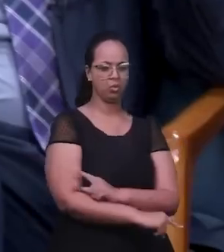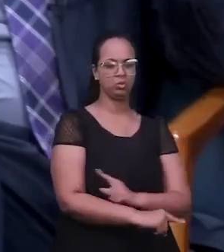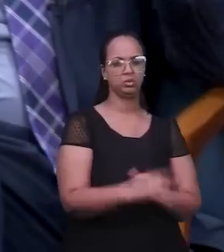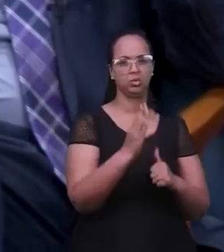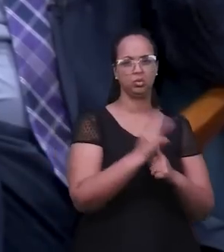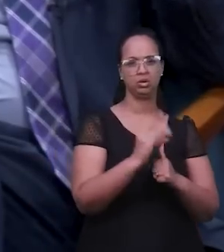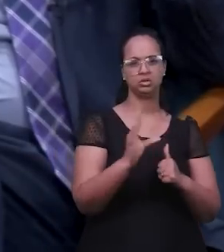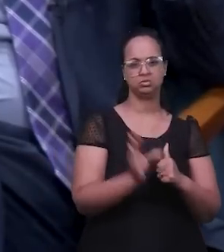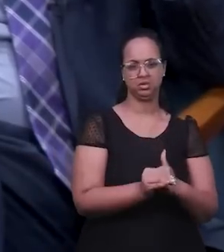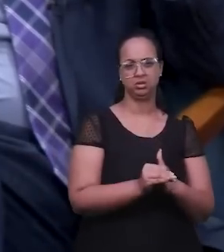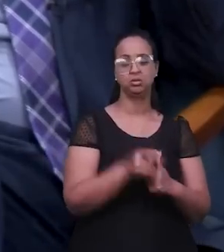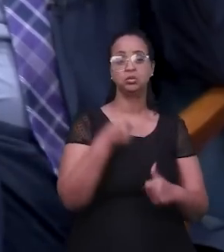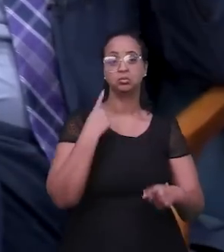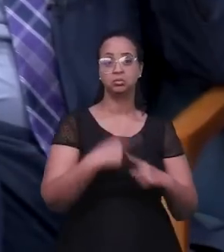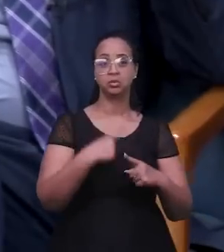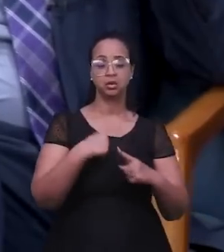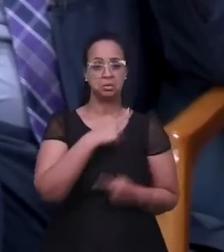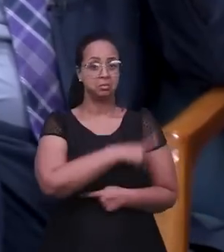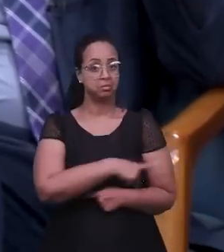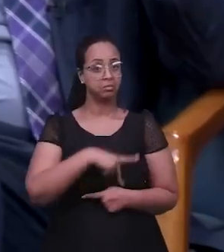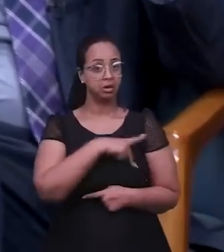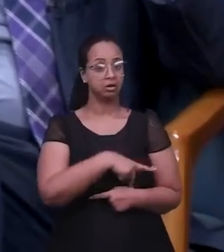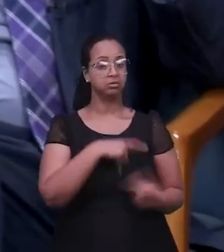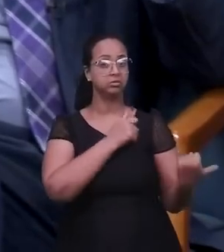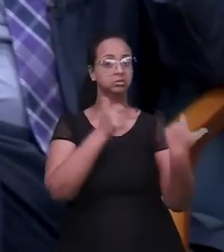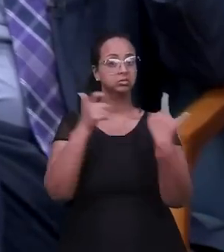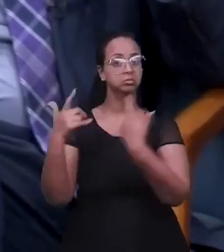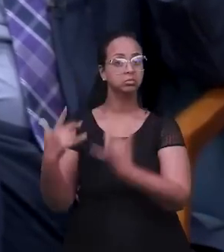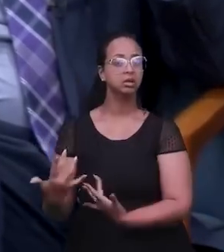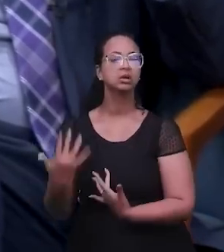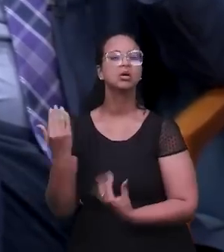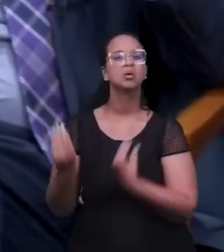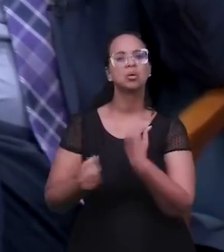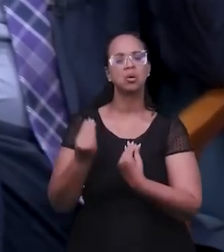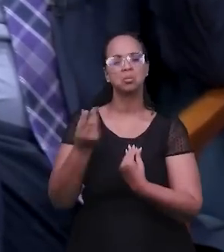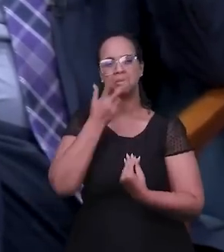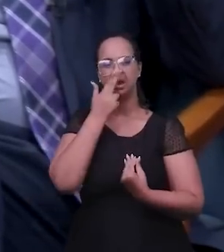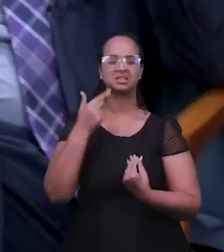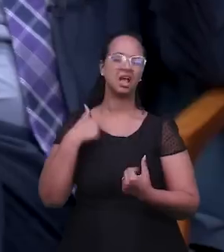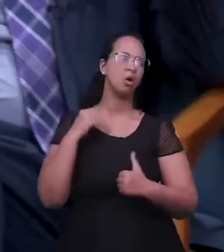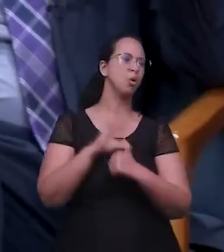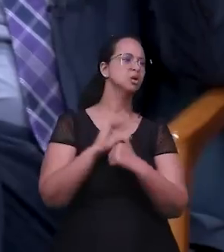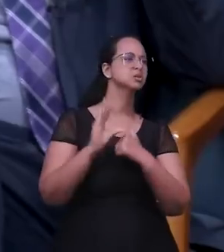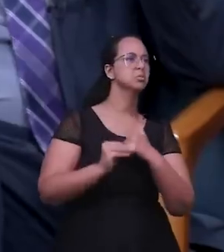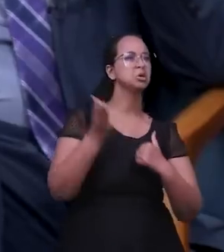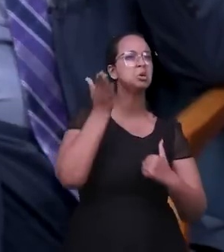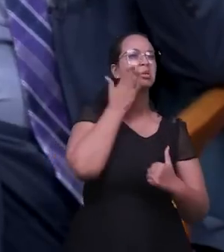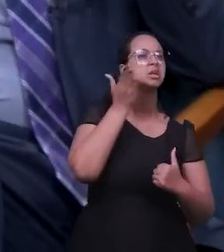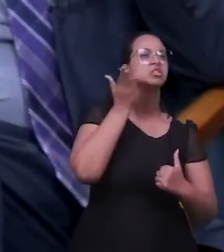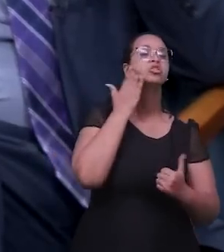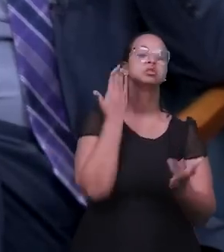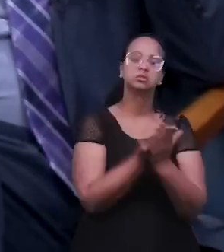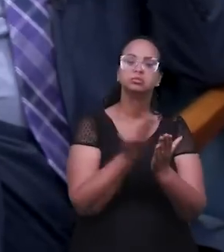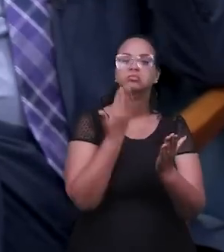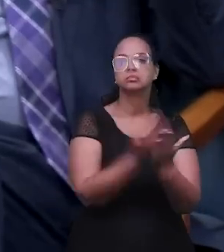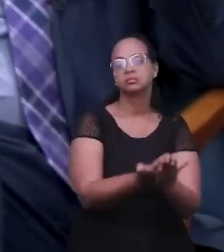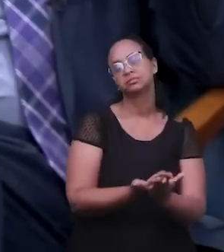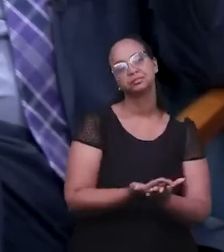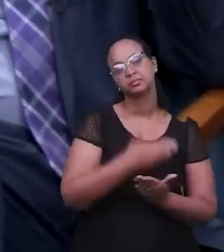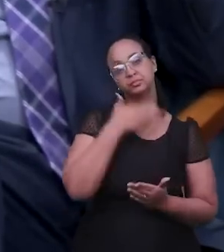sejamos contra o conhecimento. O apóstolo Paulo diz que o conhecimento dele foi como esterco. Ah, mas